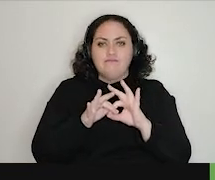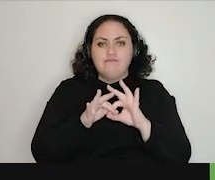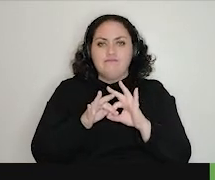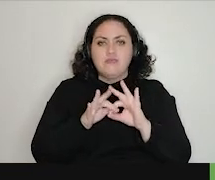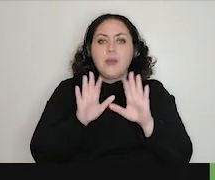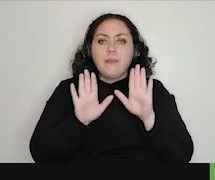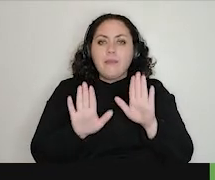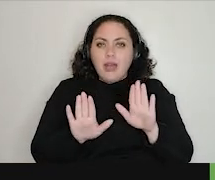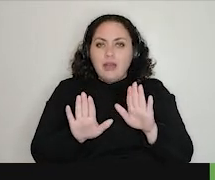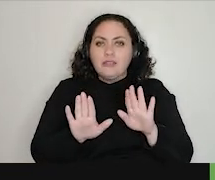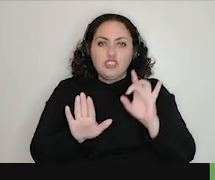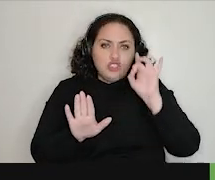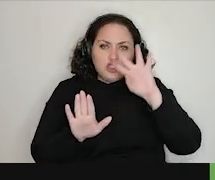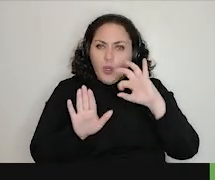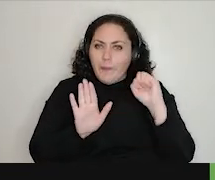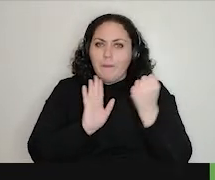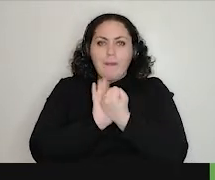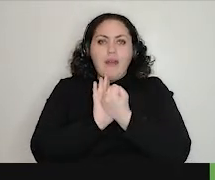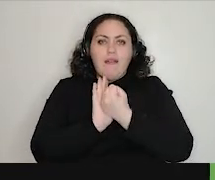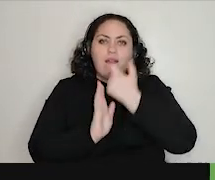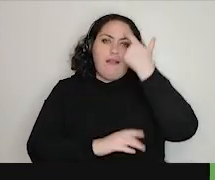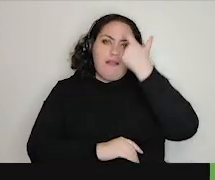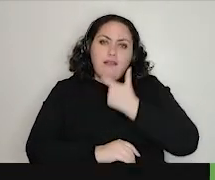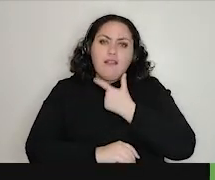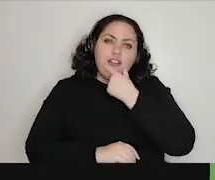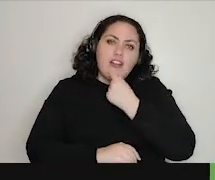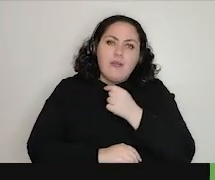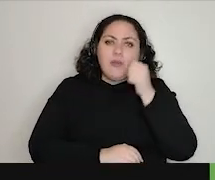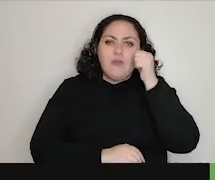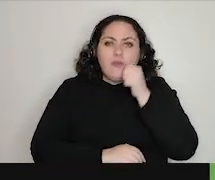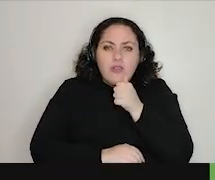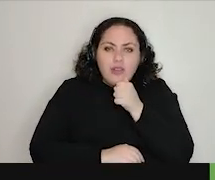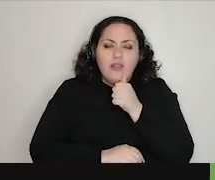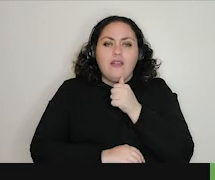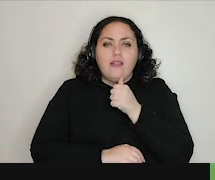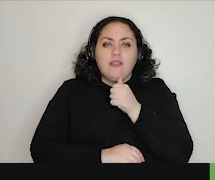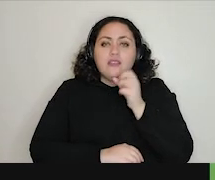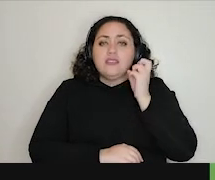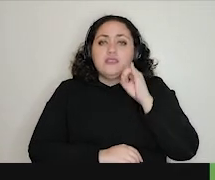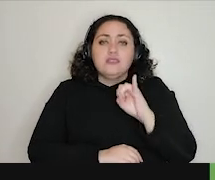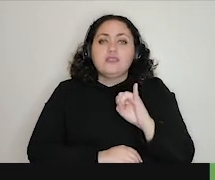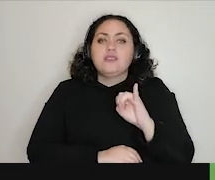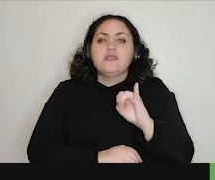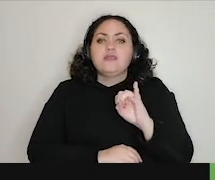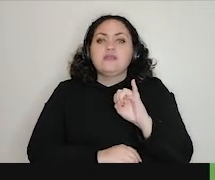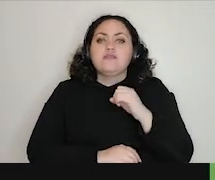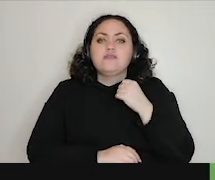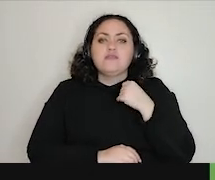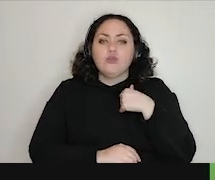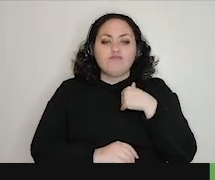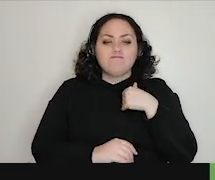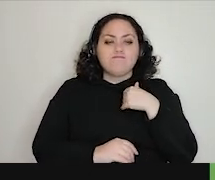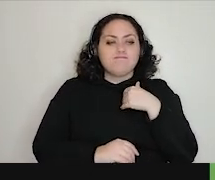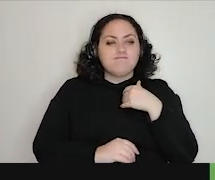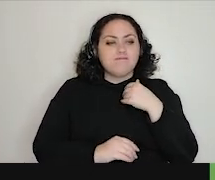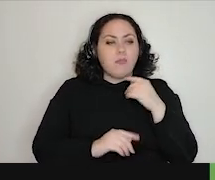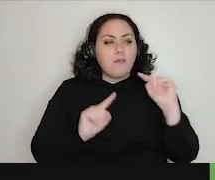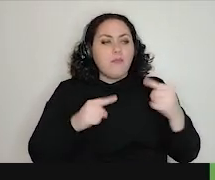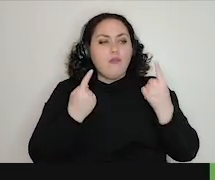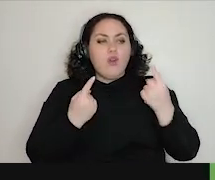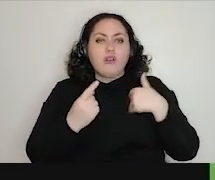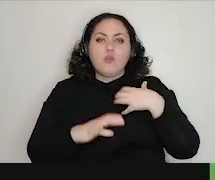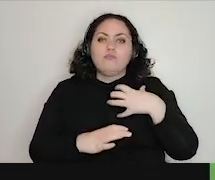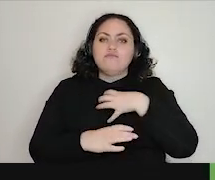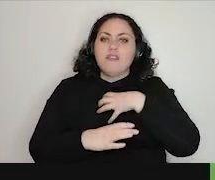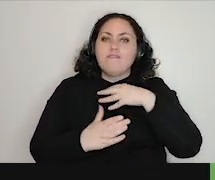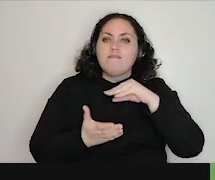dimensão dessa existência, mas que não deve ser utilizado como justificativa para estar fazendo com que essa pessoa não se sinta segura